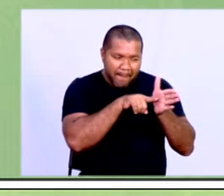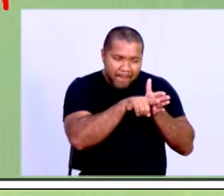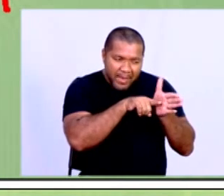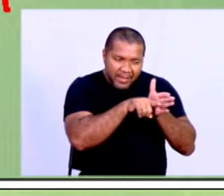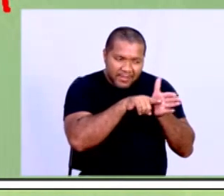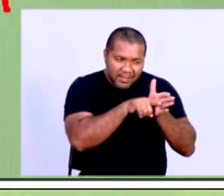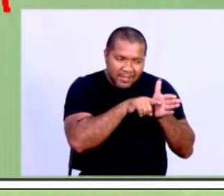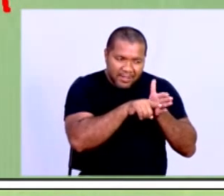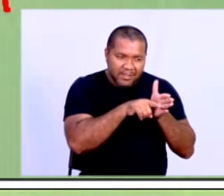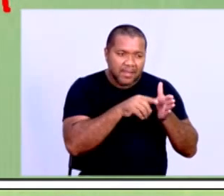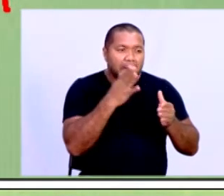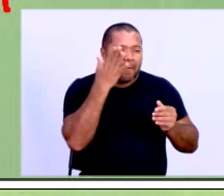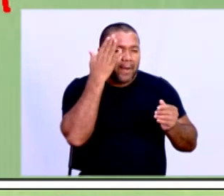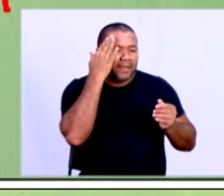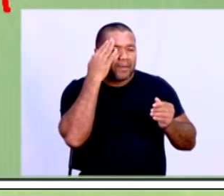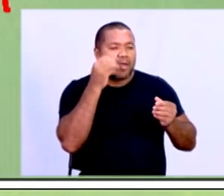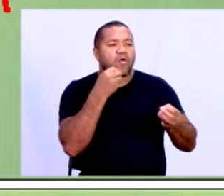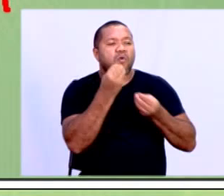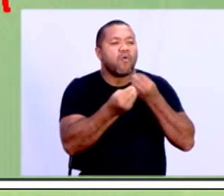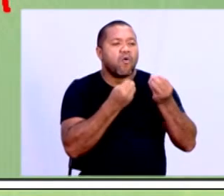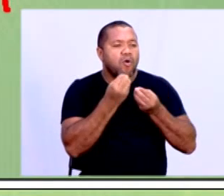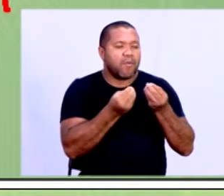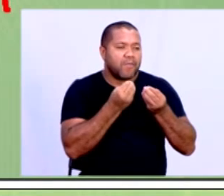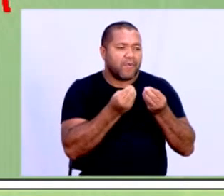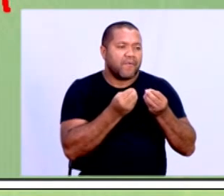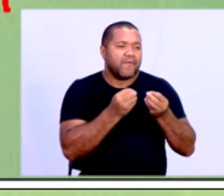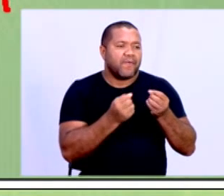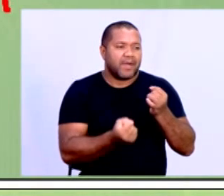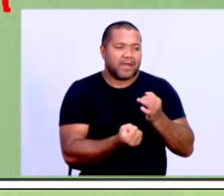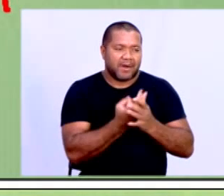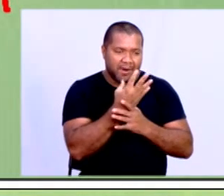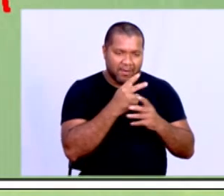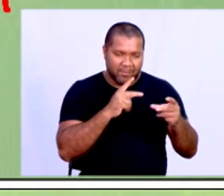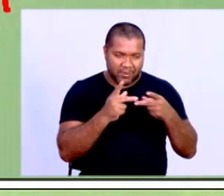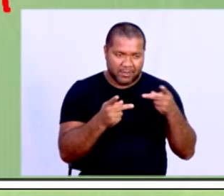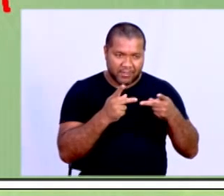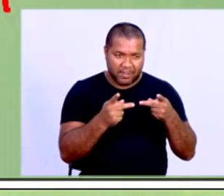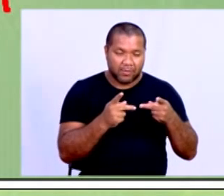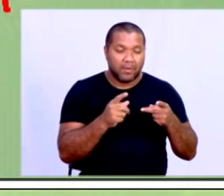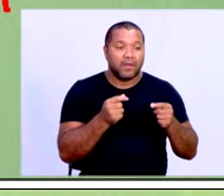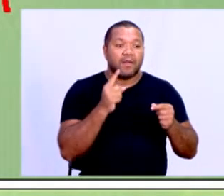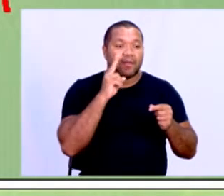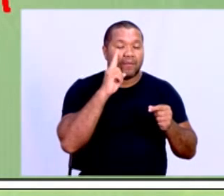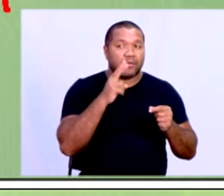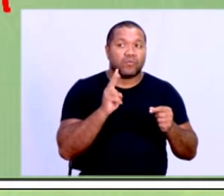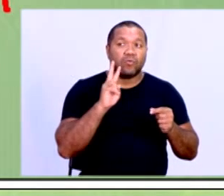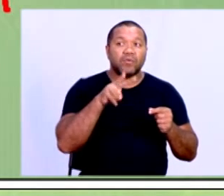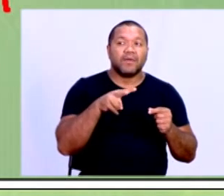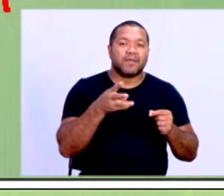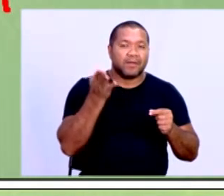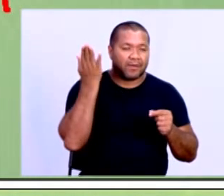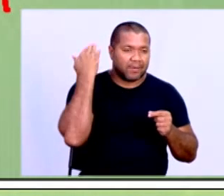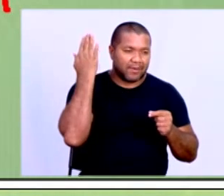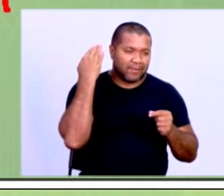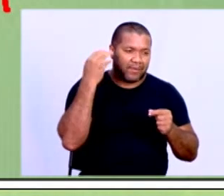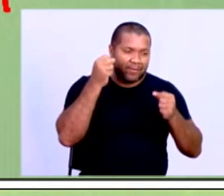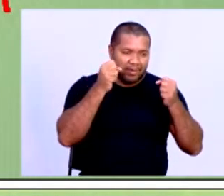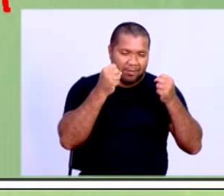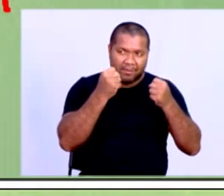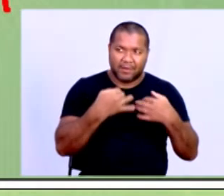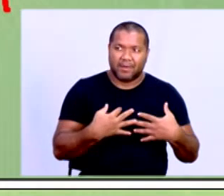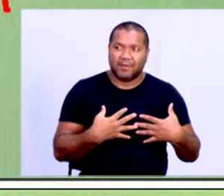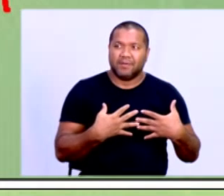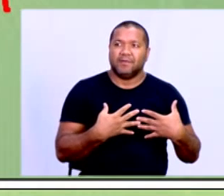é. Aqui é onde a gente vai aplicar todo aquele levantamento de requisitos. Nós vamos aplicar aqui, ó,